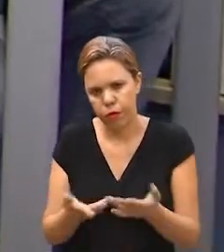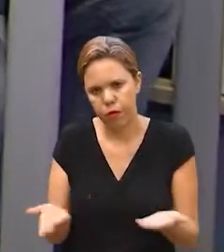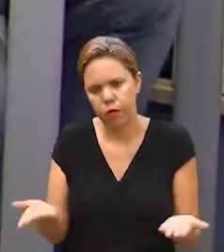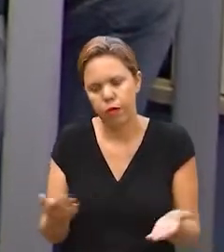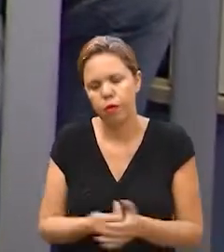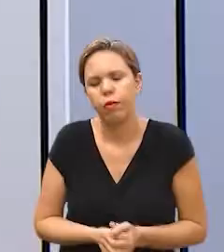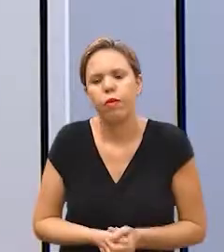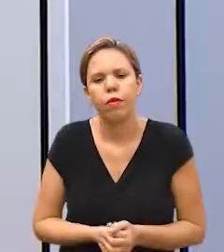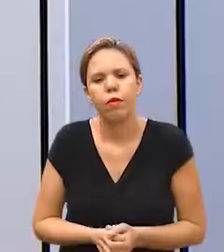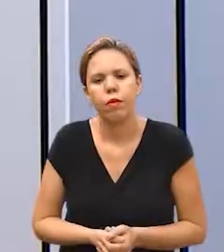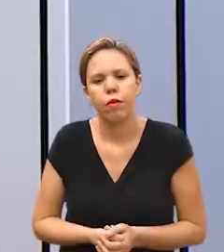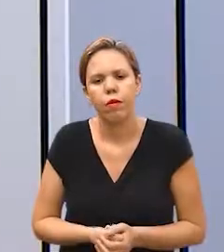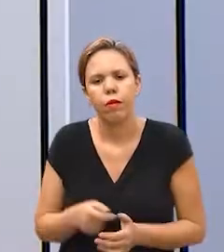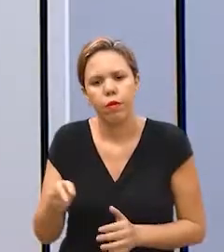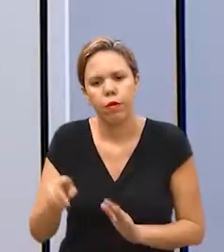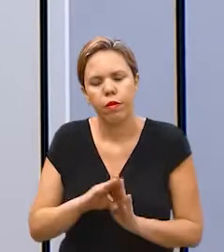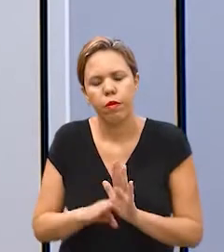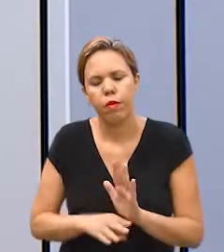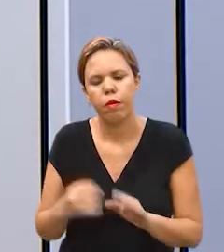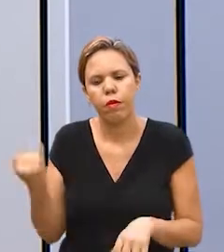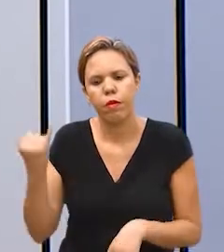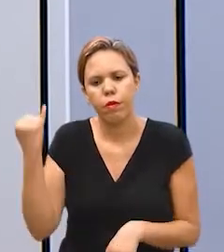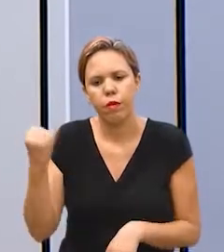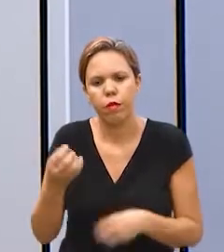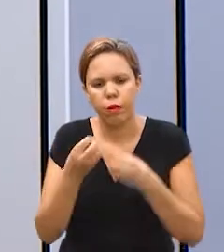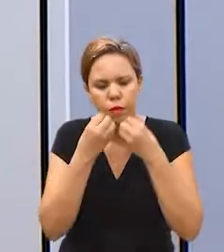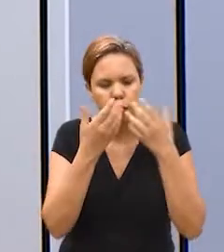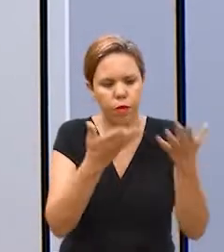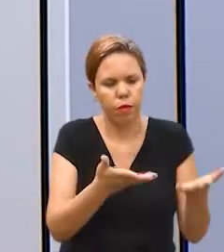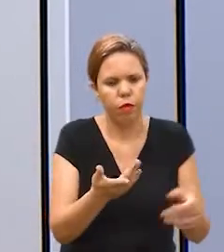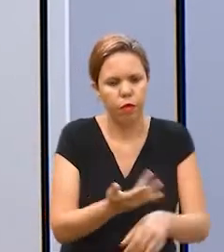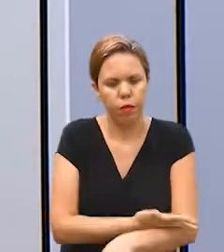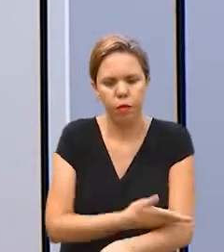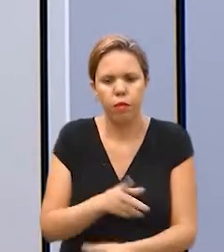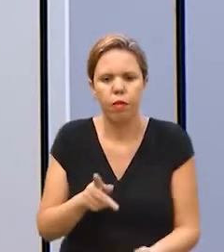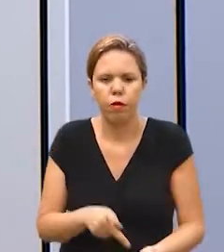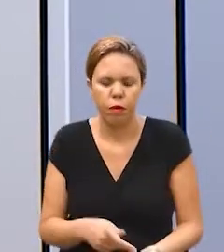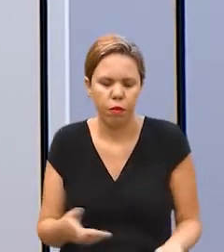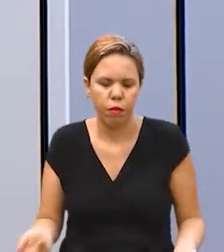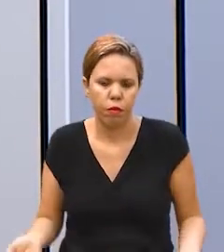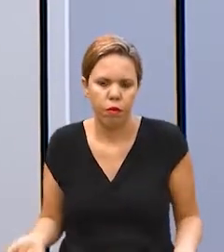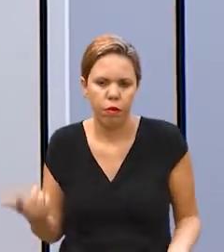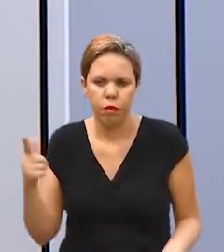isso que esse programa é muito importante, os relatos realmente são emocionantes, né? Outro dia,